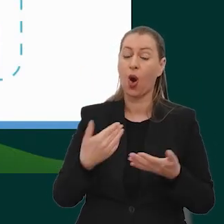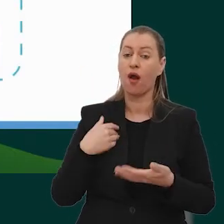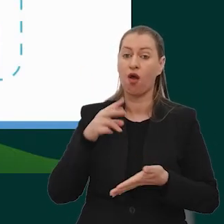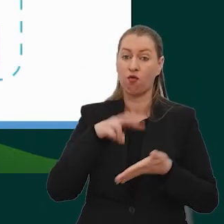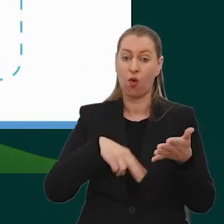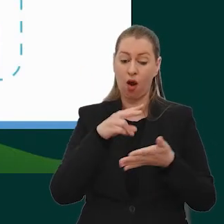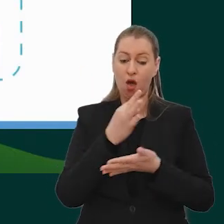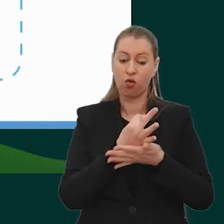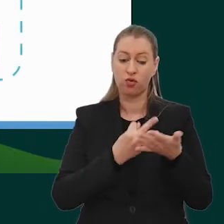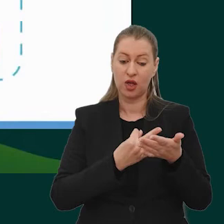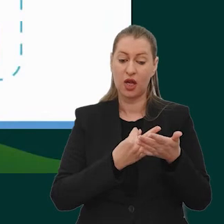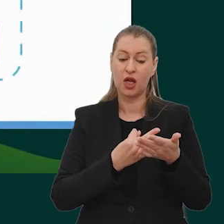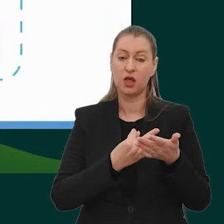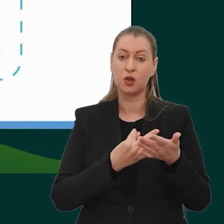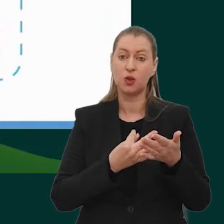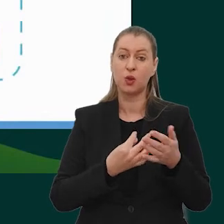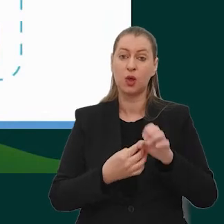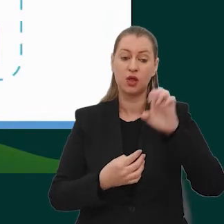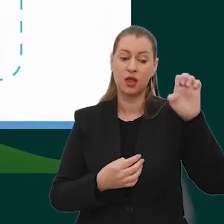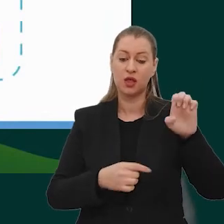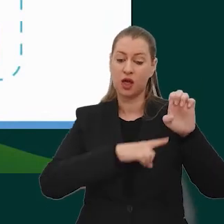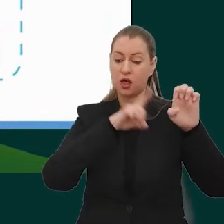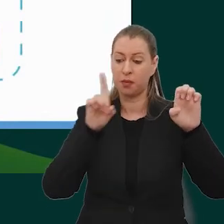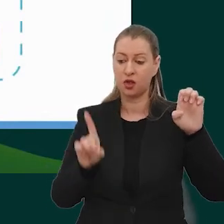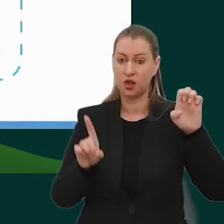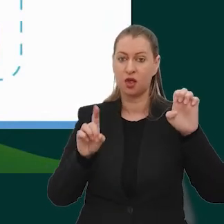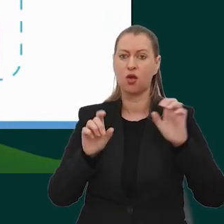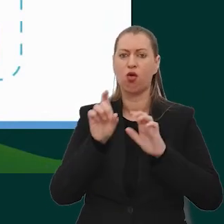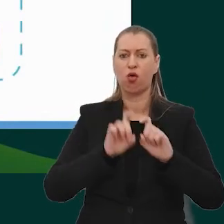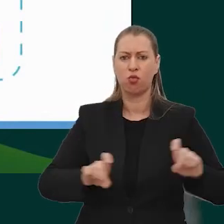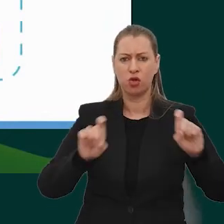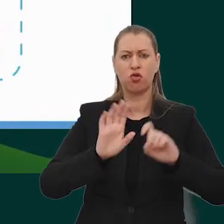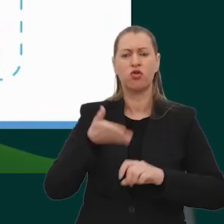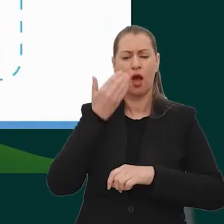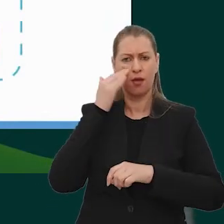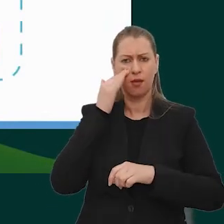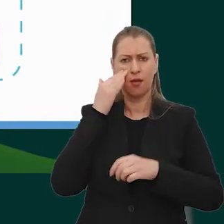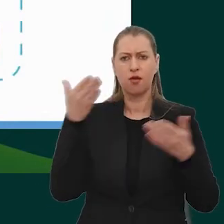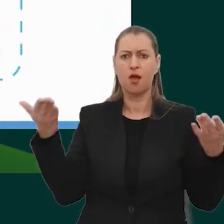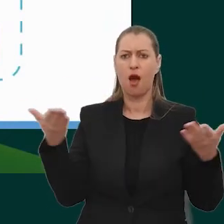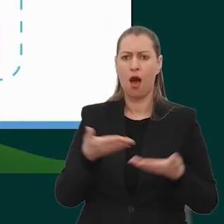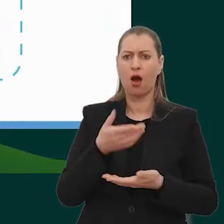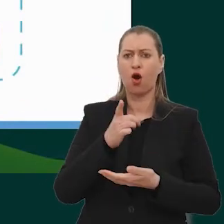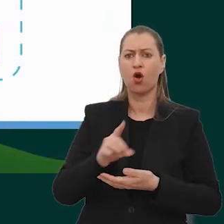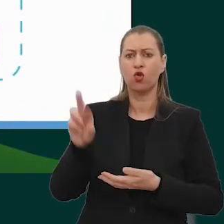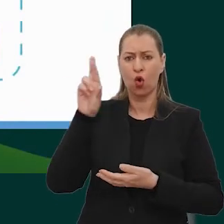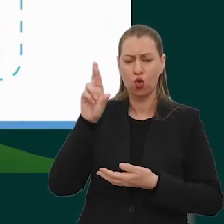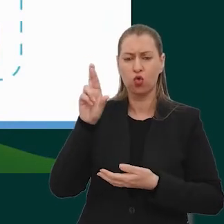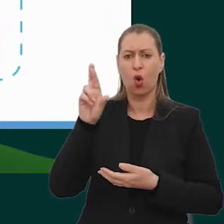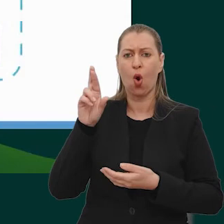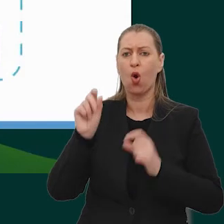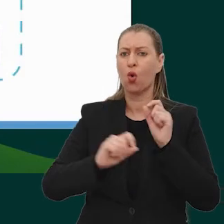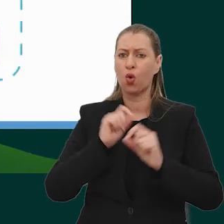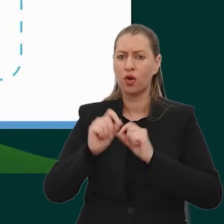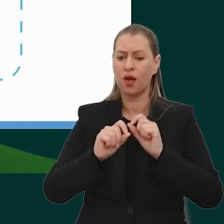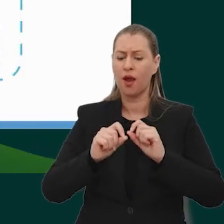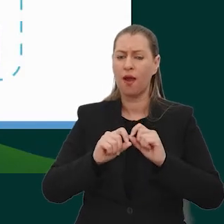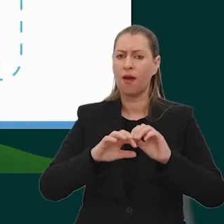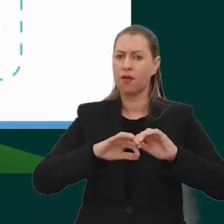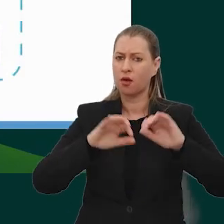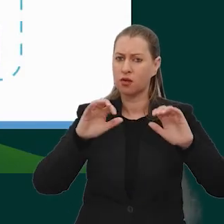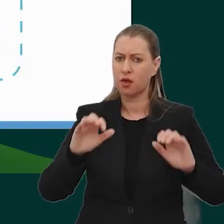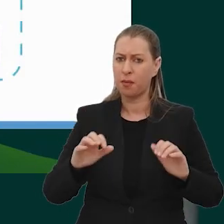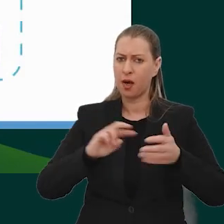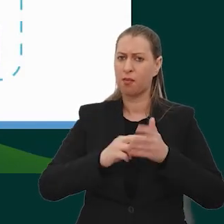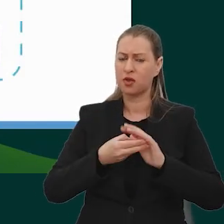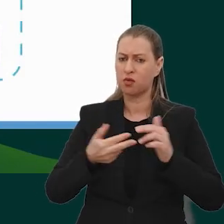ler o texto da esquerda para a direita. O computador já entendeu que a gente faz isso. Então, ok, Doutor e Watson, eles estão separados, mas eles